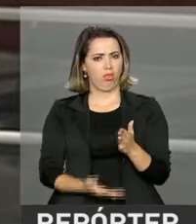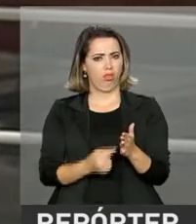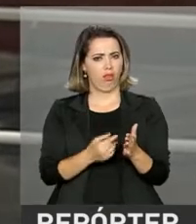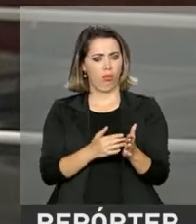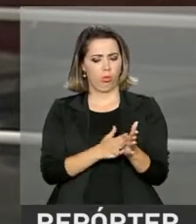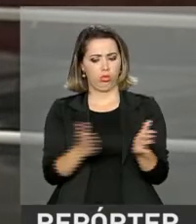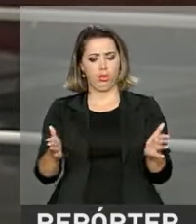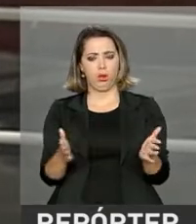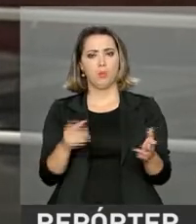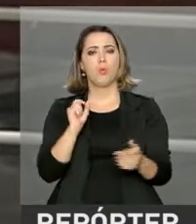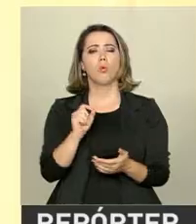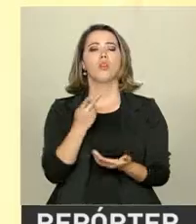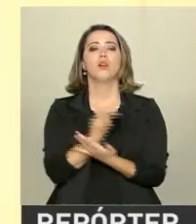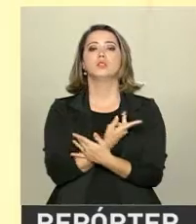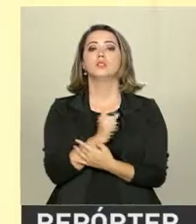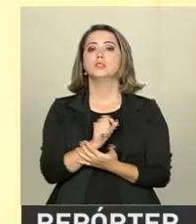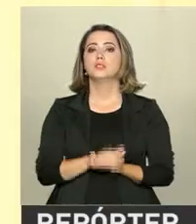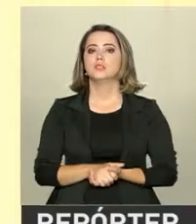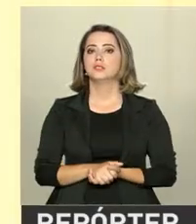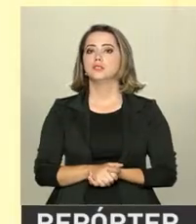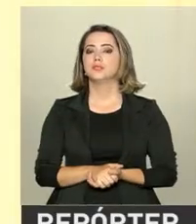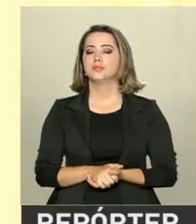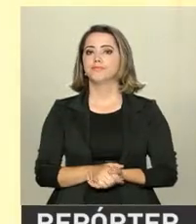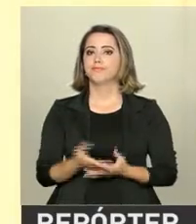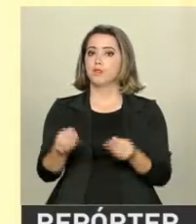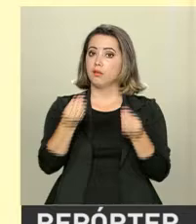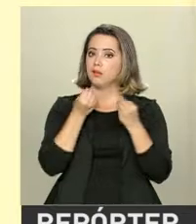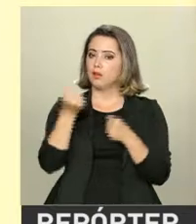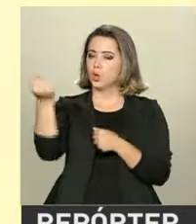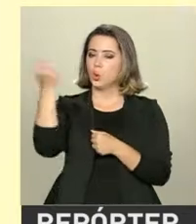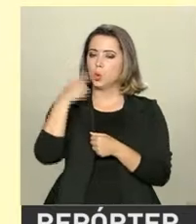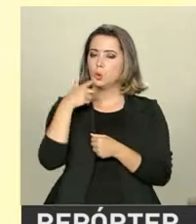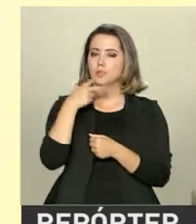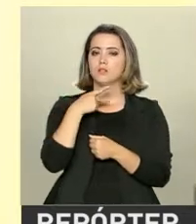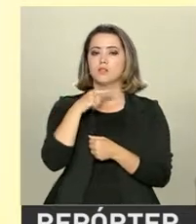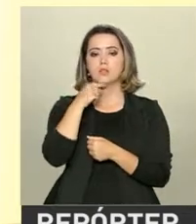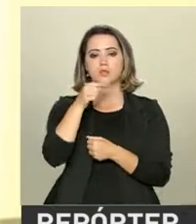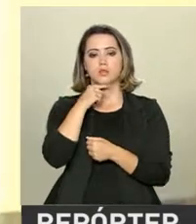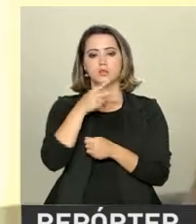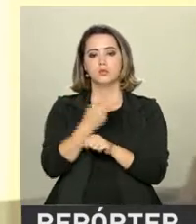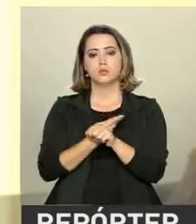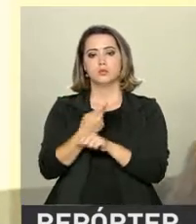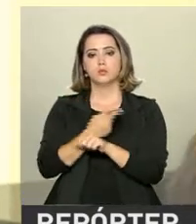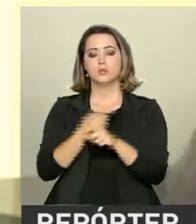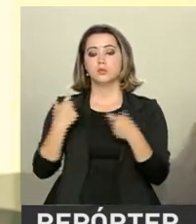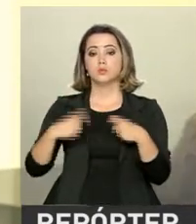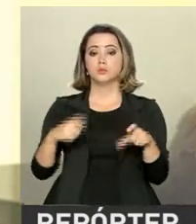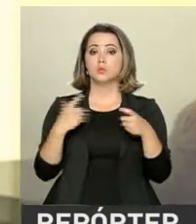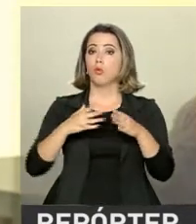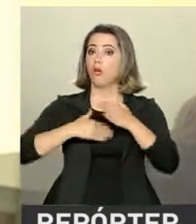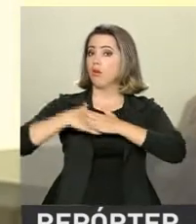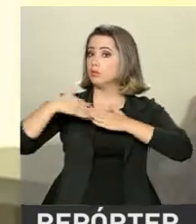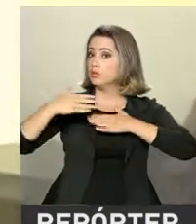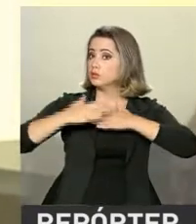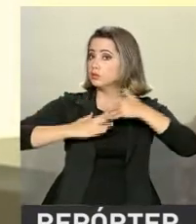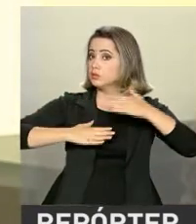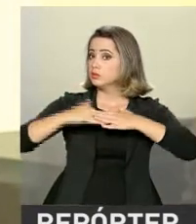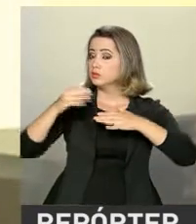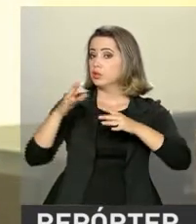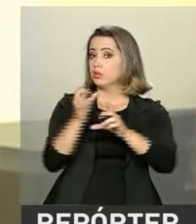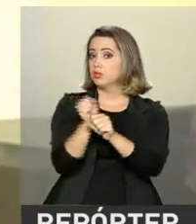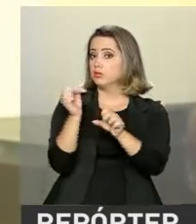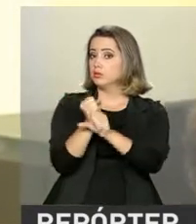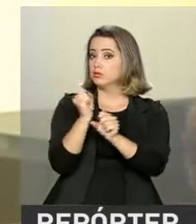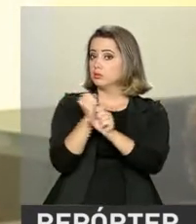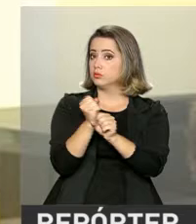data correta, o que acontece? Para ajudar a trazer luz a essas dúvidas, nós procuramos um escritório de contabilidade, que nesta época do